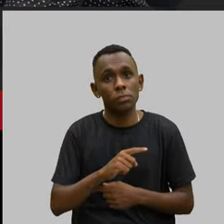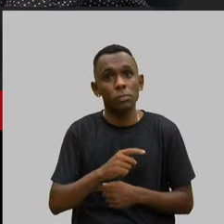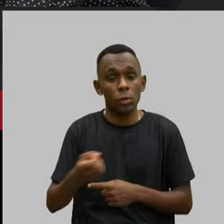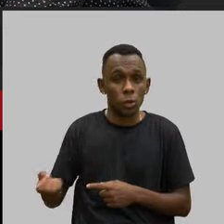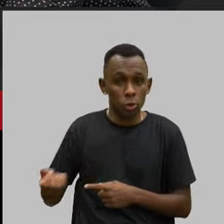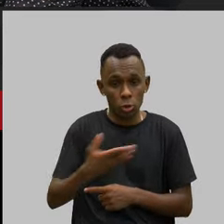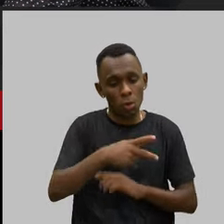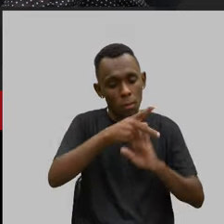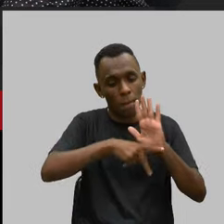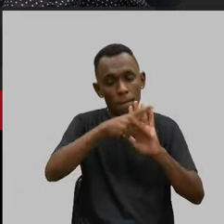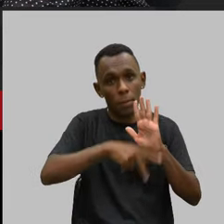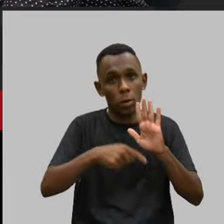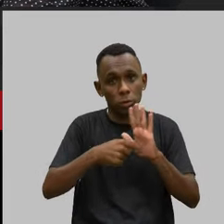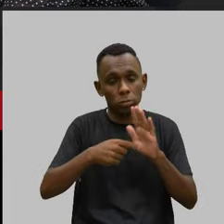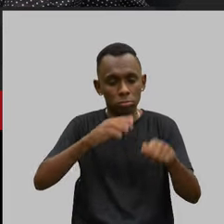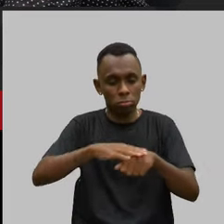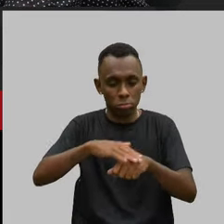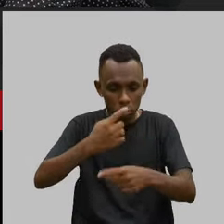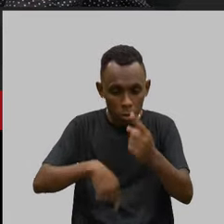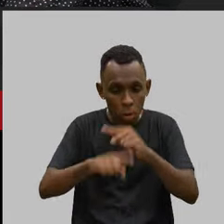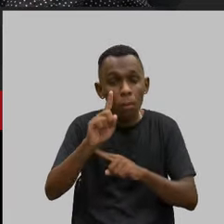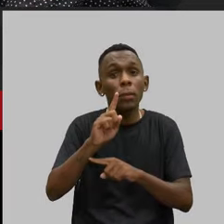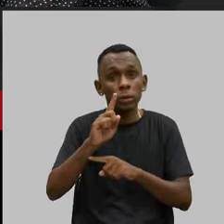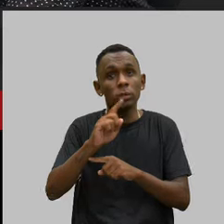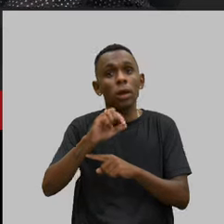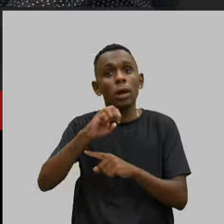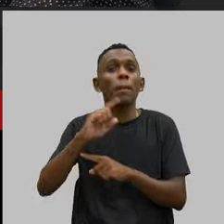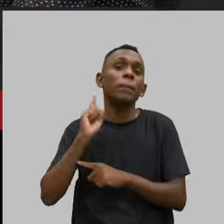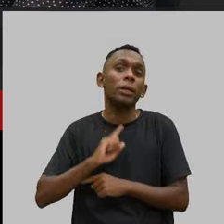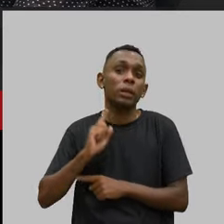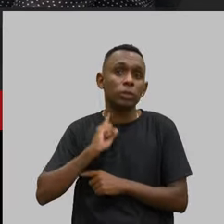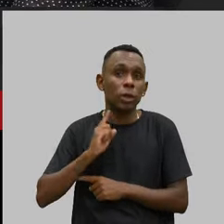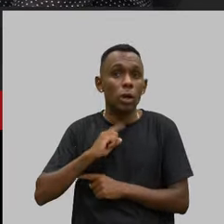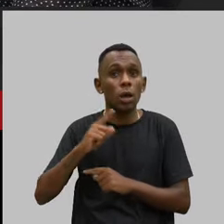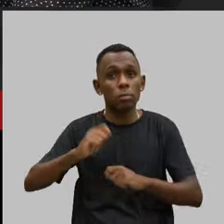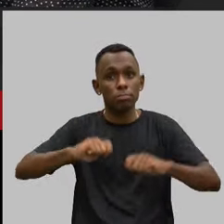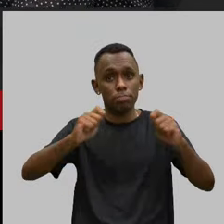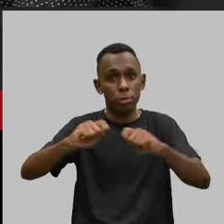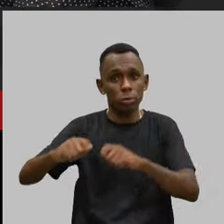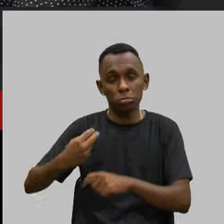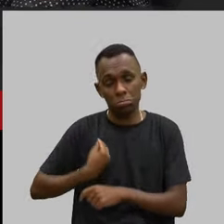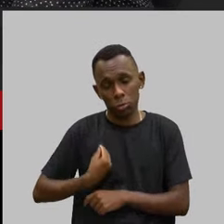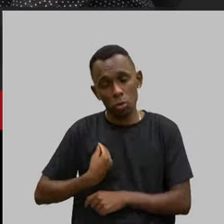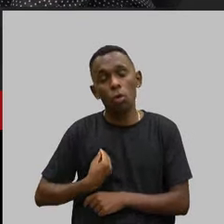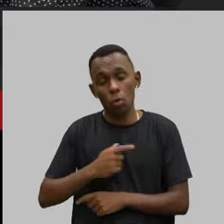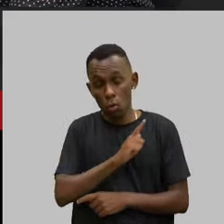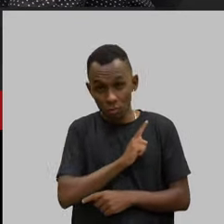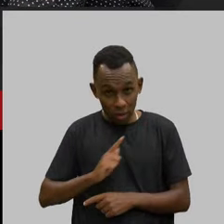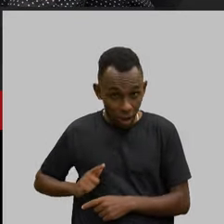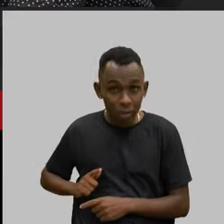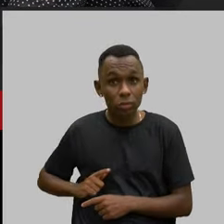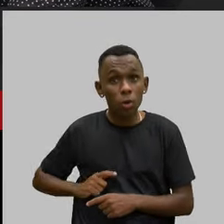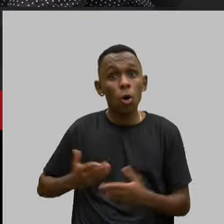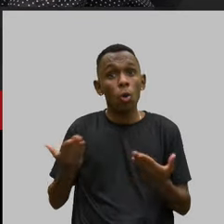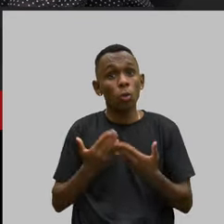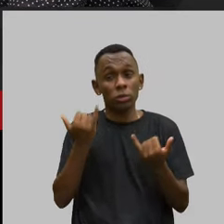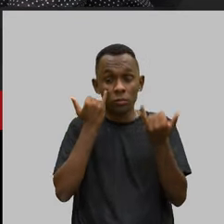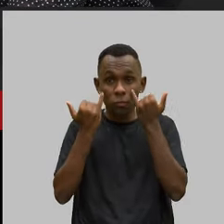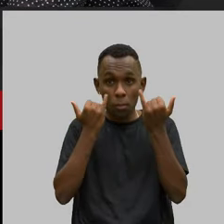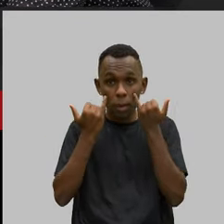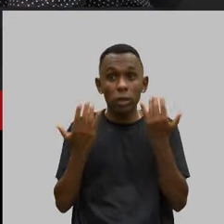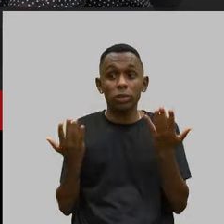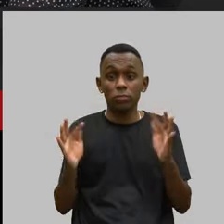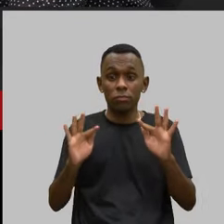nosso projeto automatiza MG foi um lançamento com a participação inclusive do governador e hoje a gente teve a feliz notícia de que a gente tá